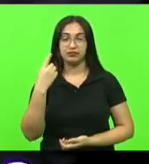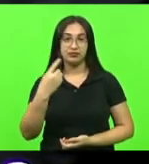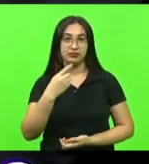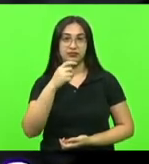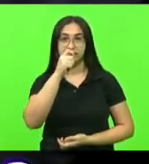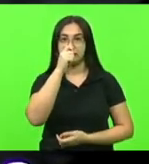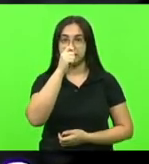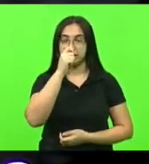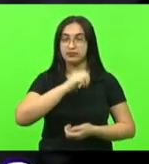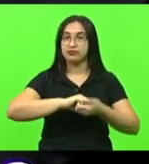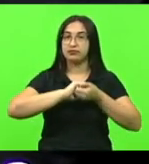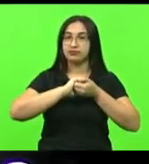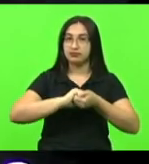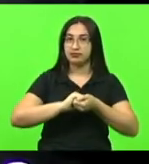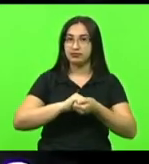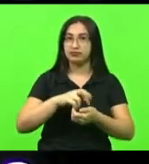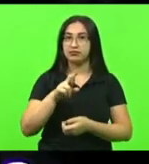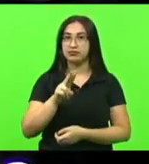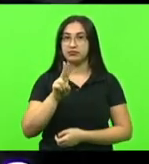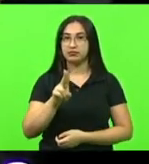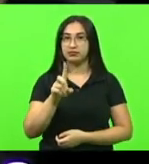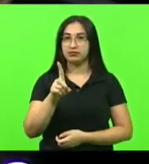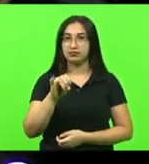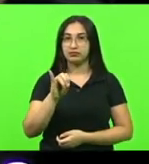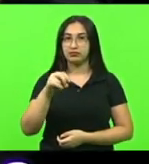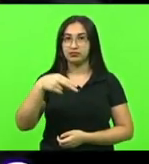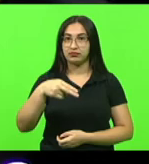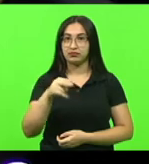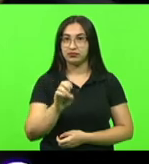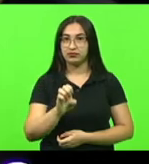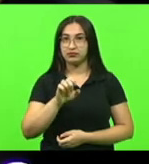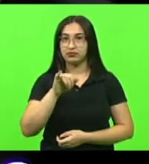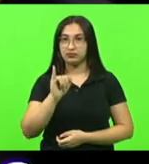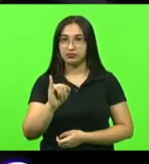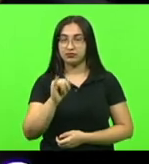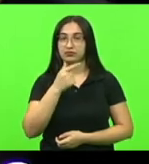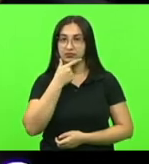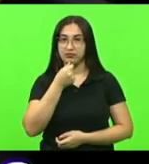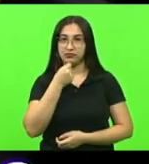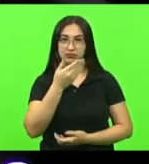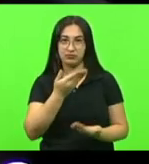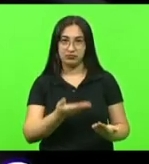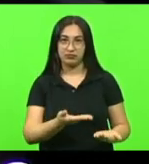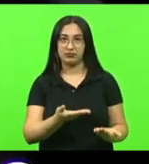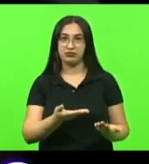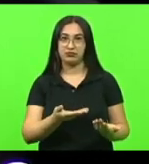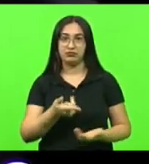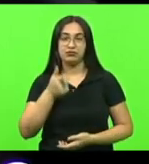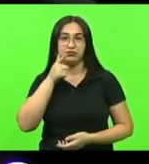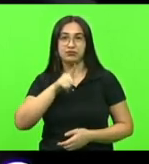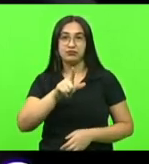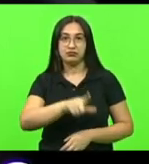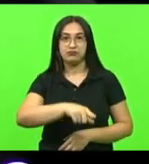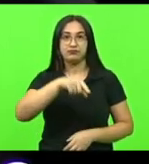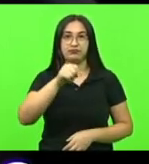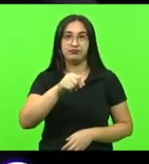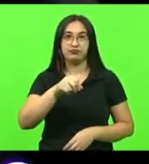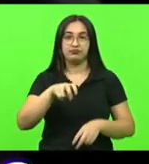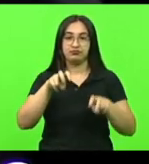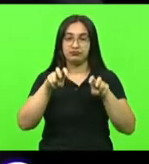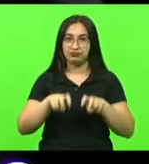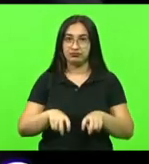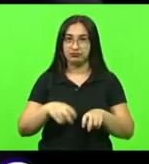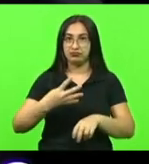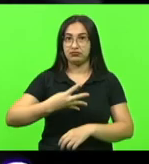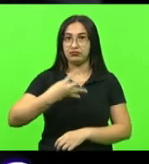cumprimentando o senhor Judinei Otto Fusenrenter, pela eleição para ocupar a cadeira quarta da